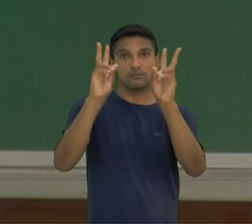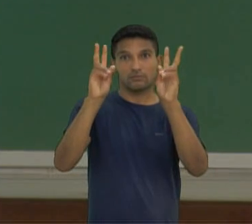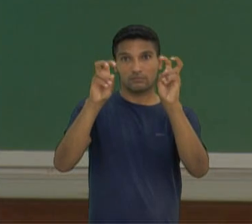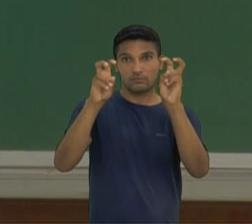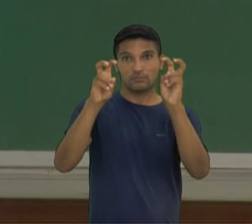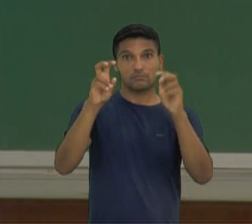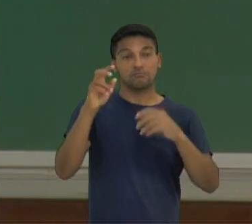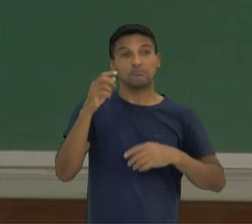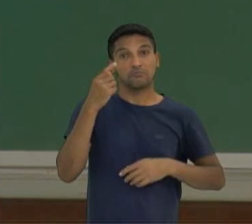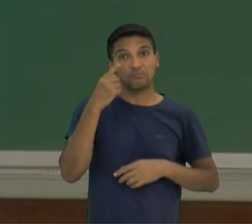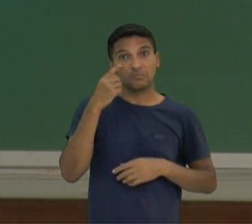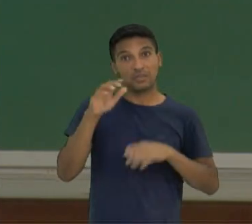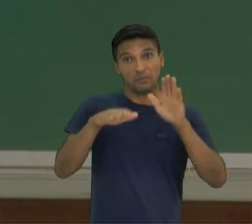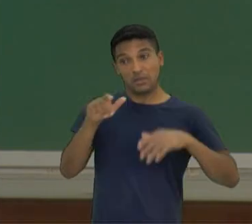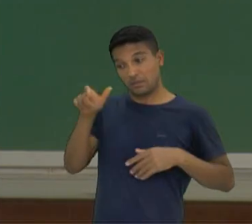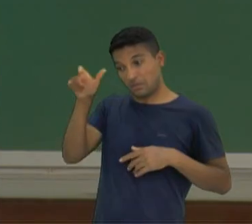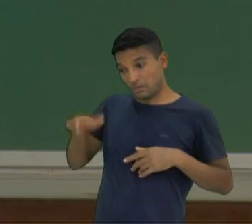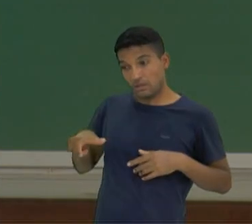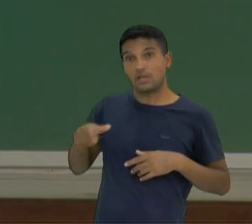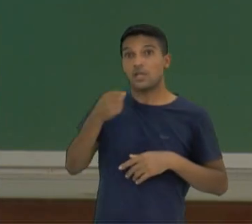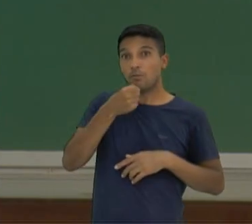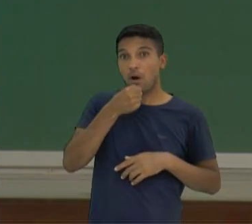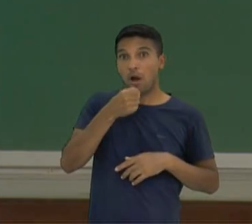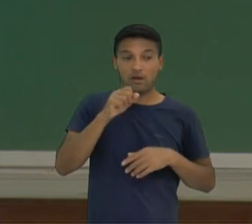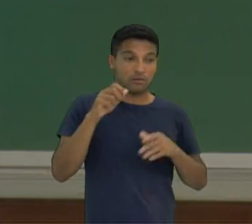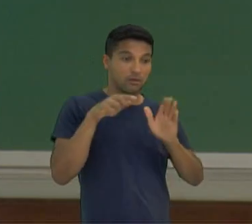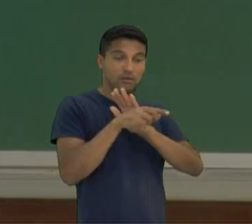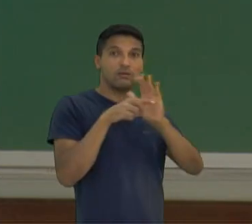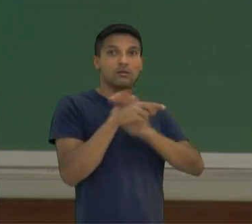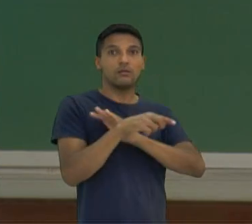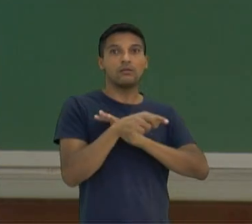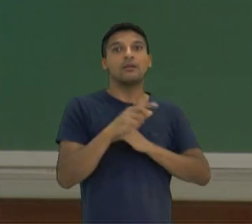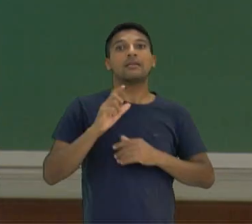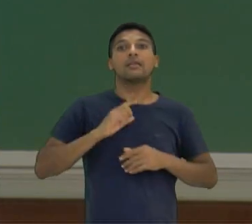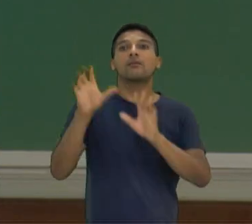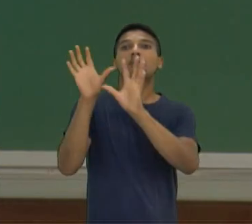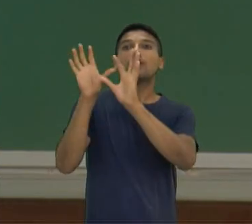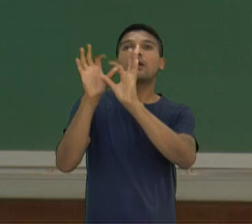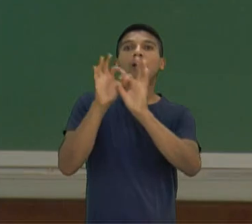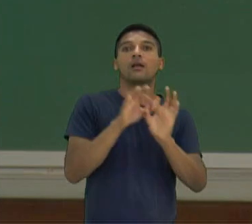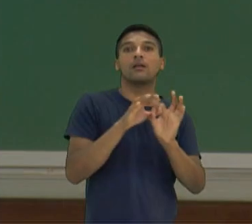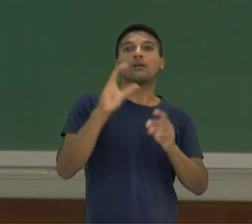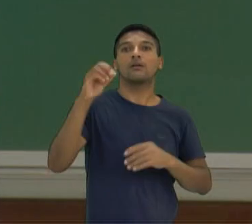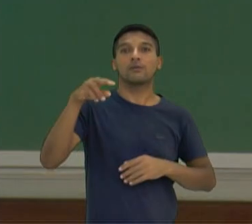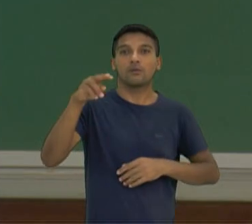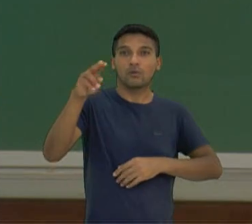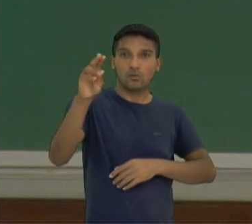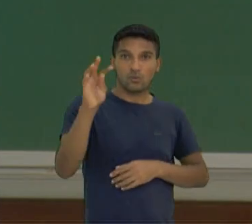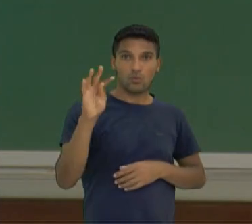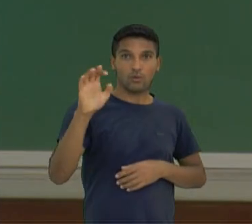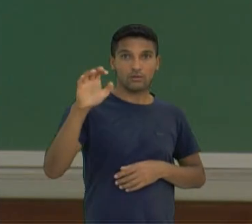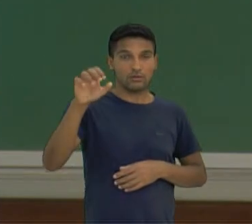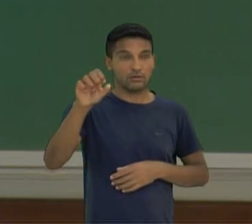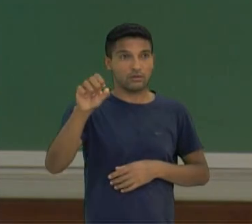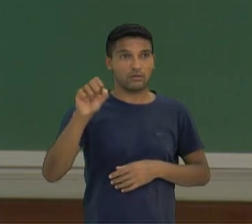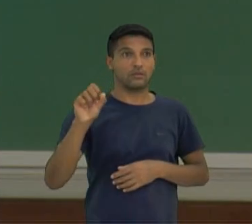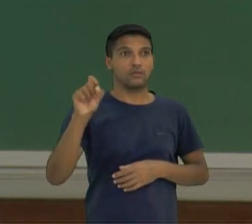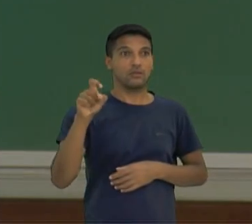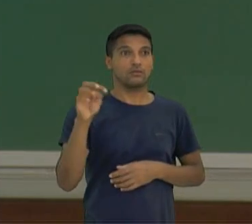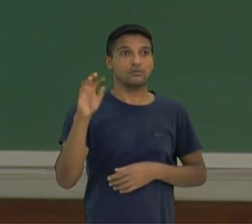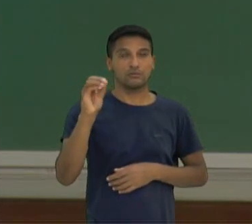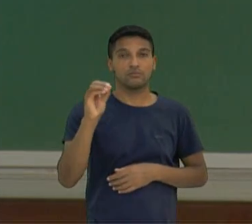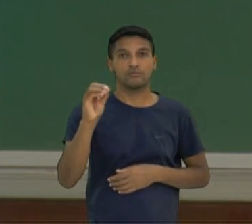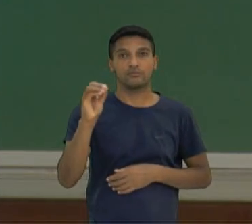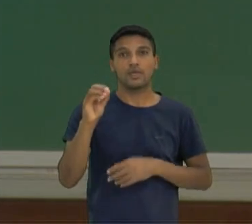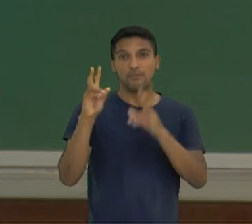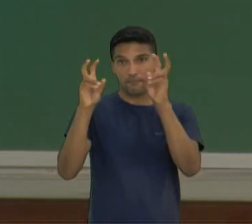jornalista, temos uma contextualização, onde é apresentado o entrevistado, é apresentada a temática também. Temos daí